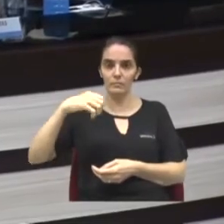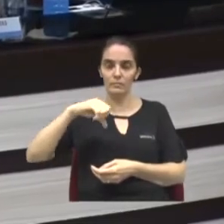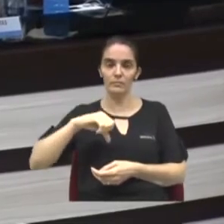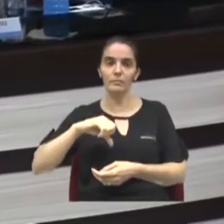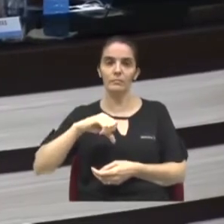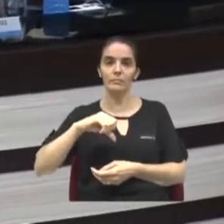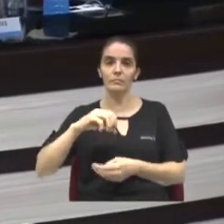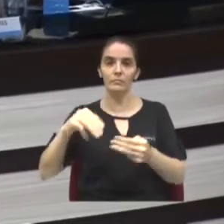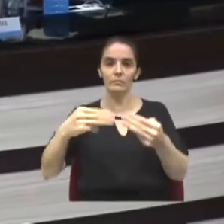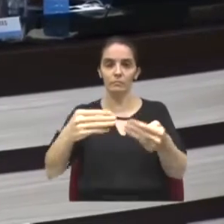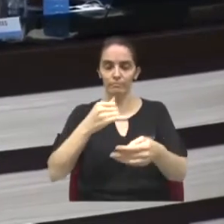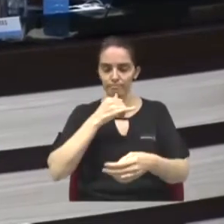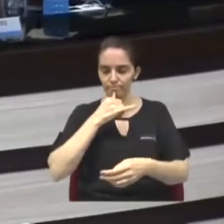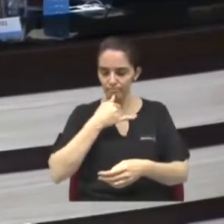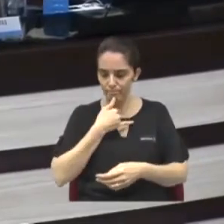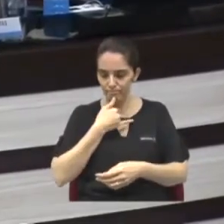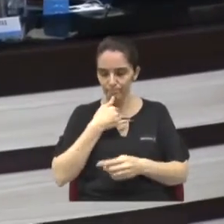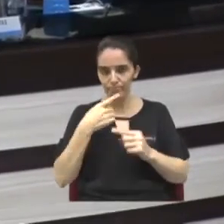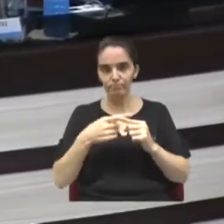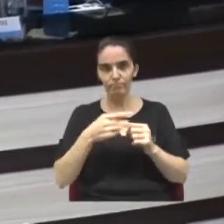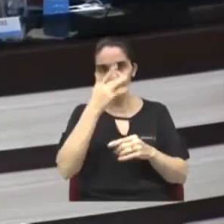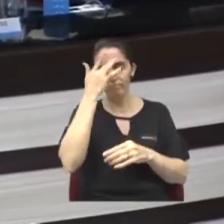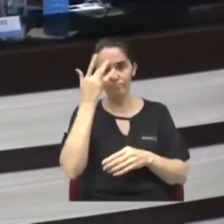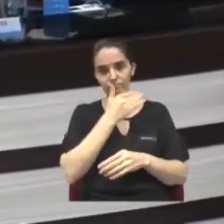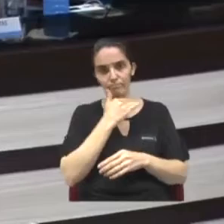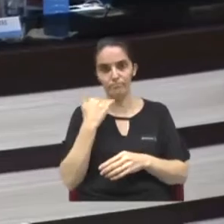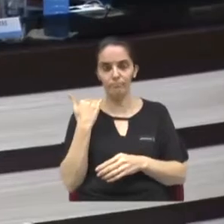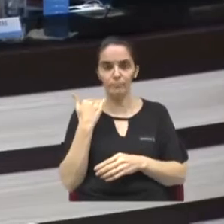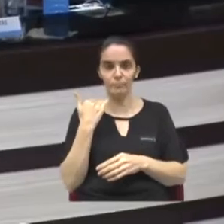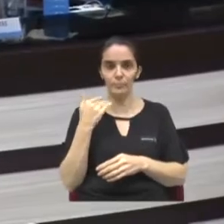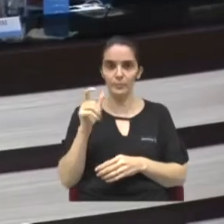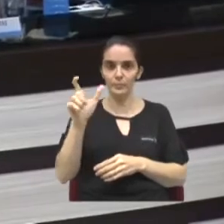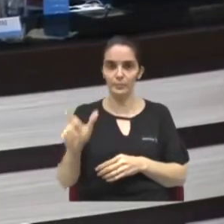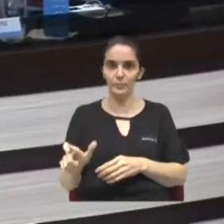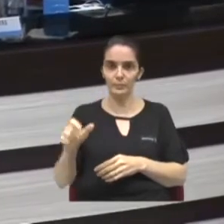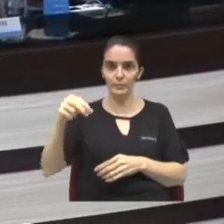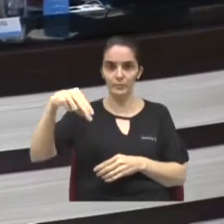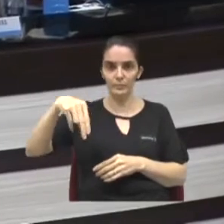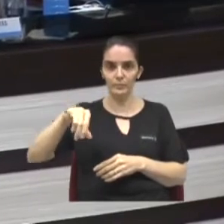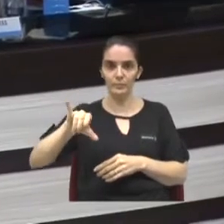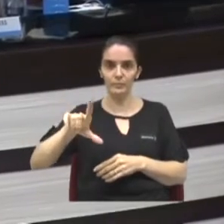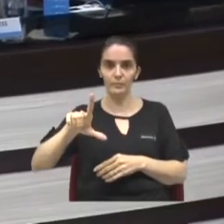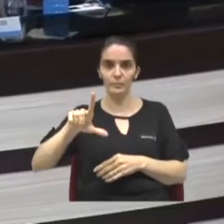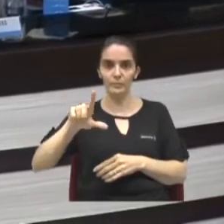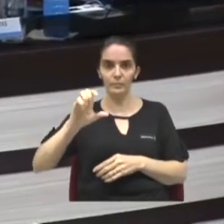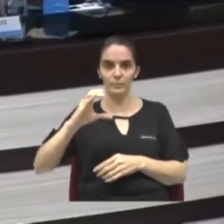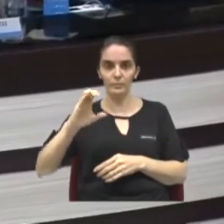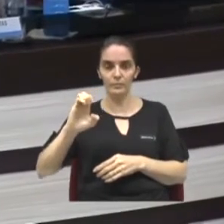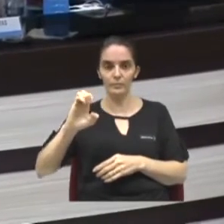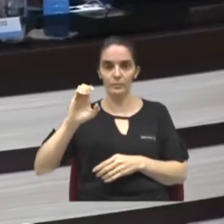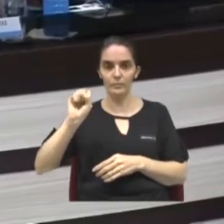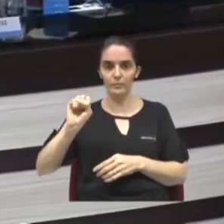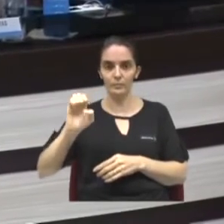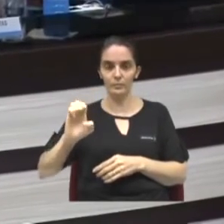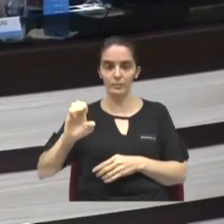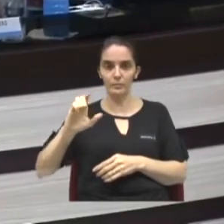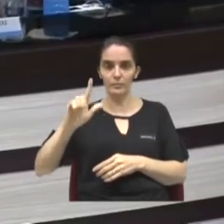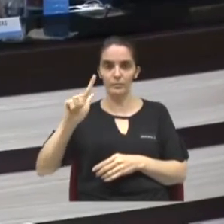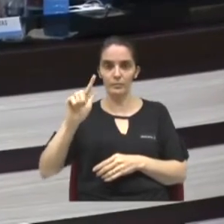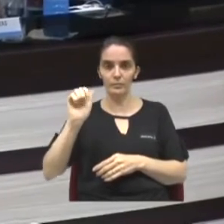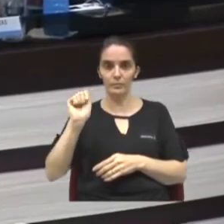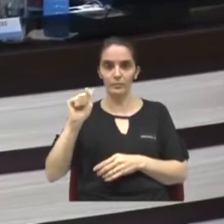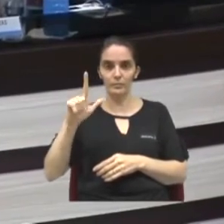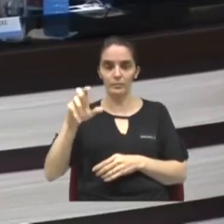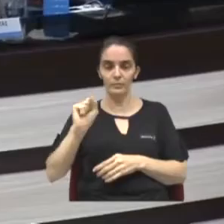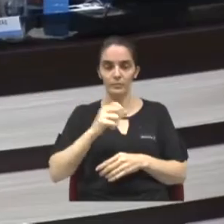64/19, moção de pesar pelo falecimento da senhora Nilce Segala. Autoria, vereadora Érica